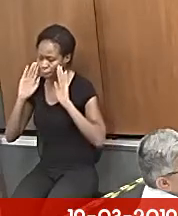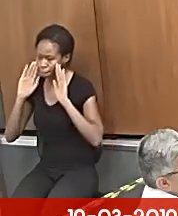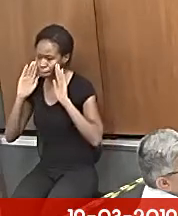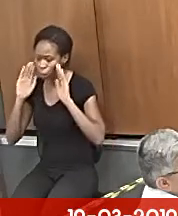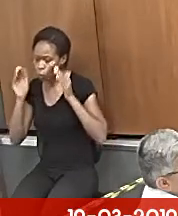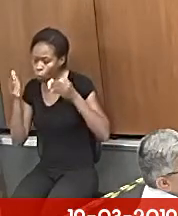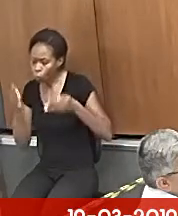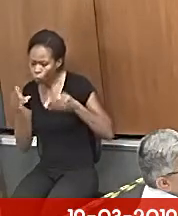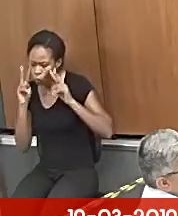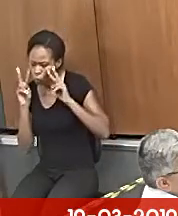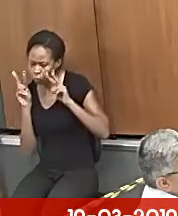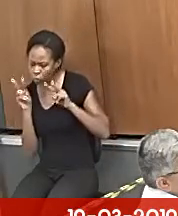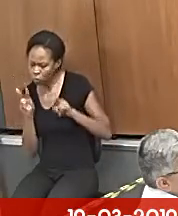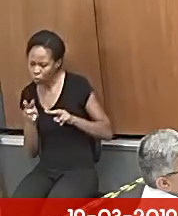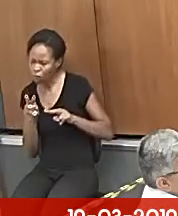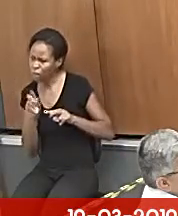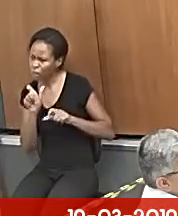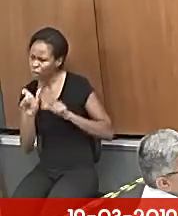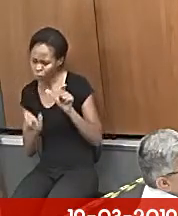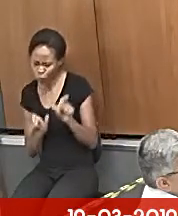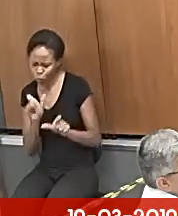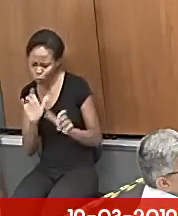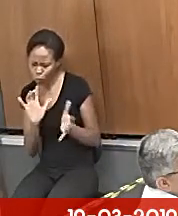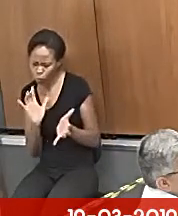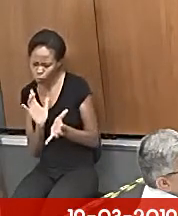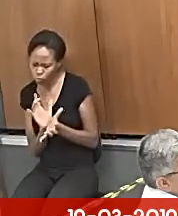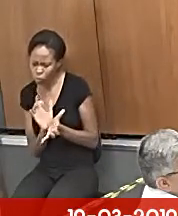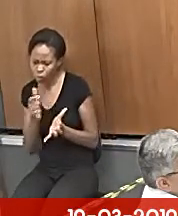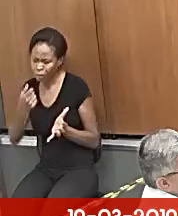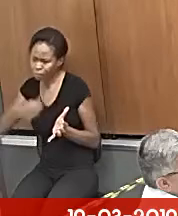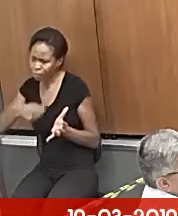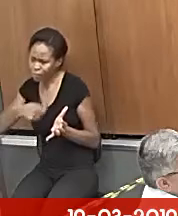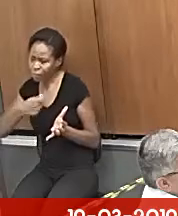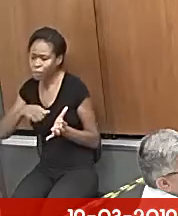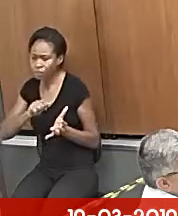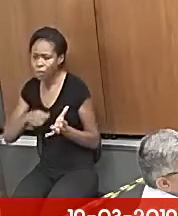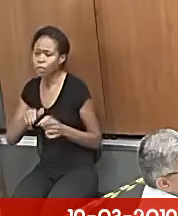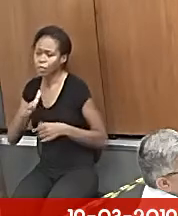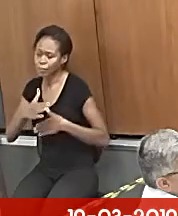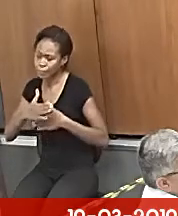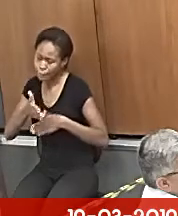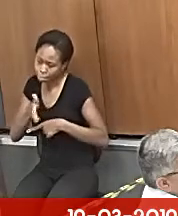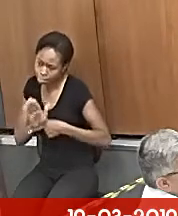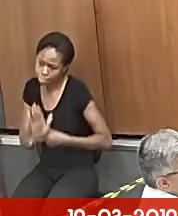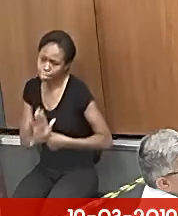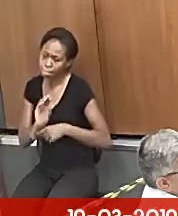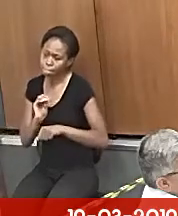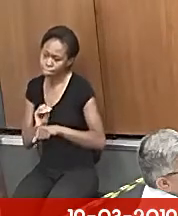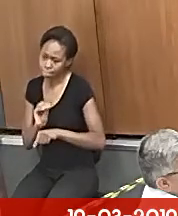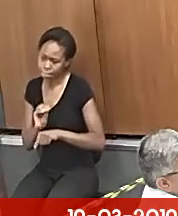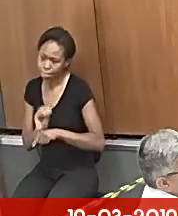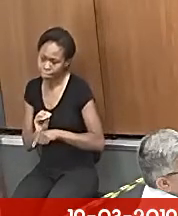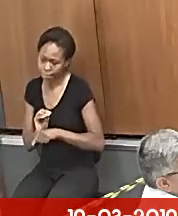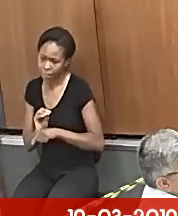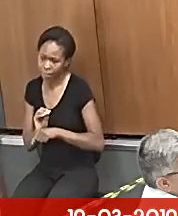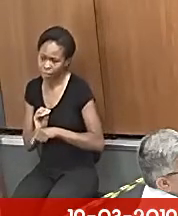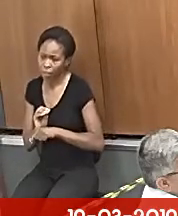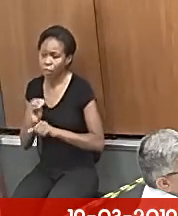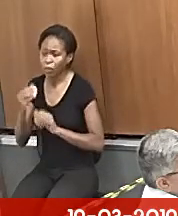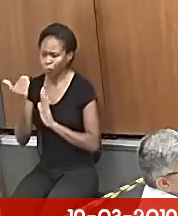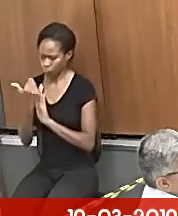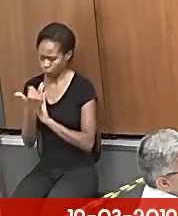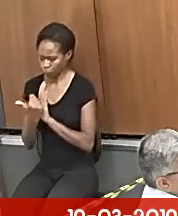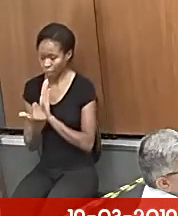favorecidos e aqueles que muitas vezes a sociedade não abr ansa esse calendário ele é algo